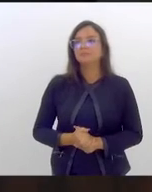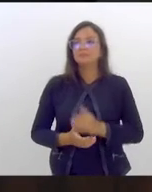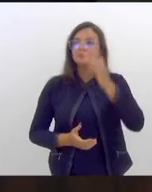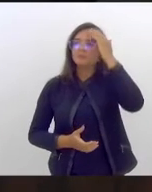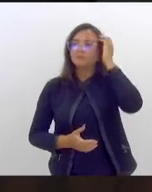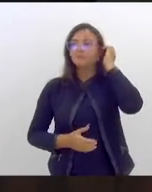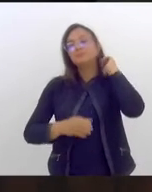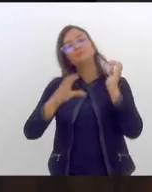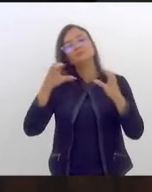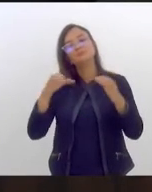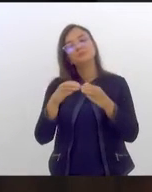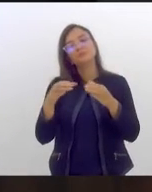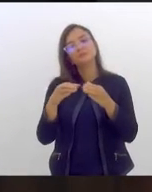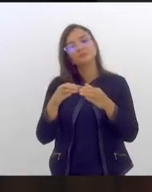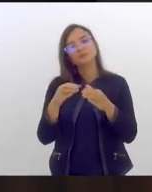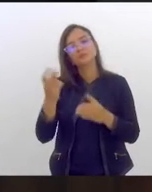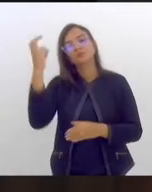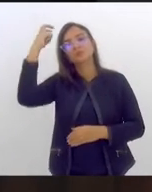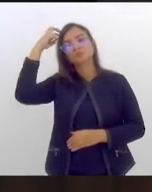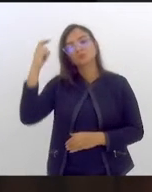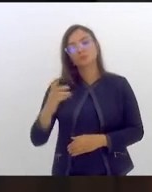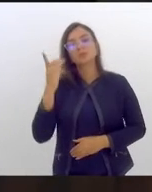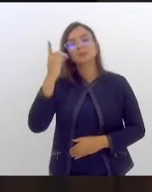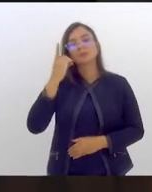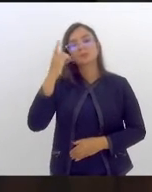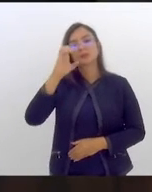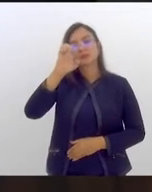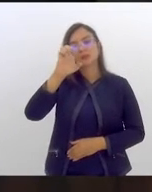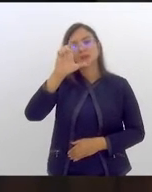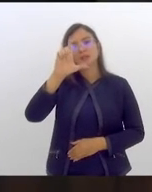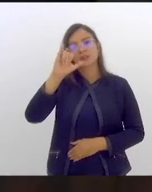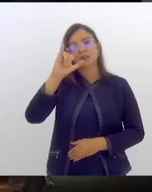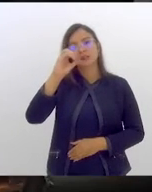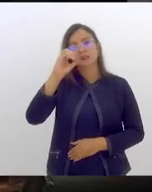pela comissão de Cultura Deputado Eliomar Coelho